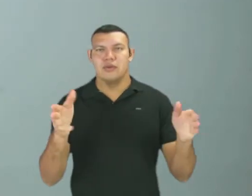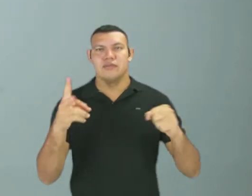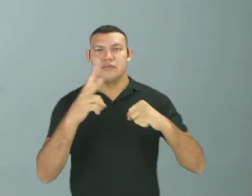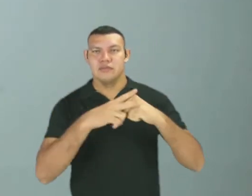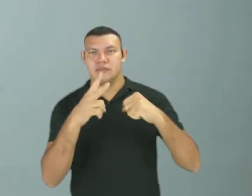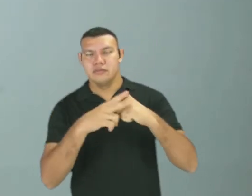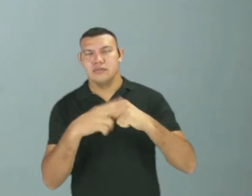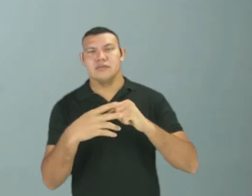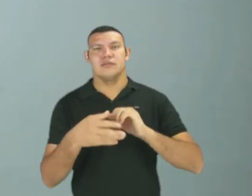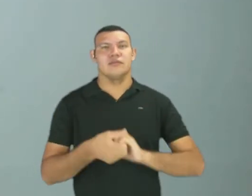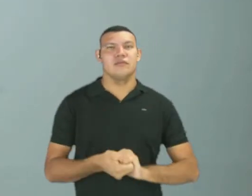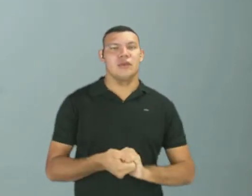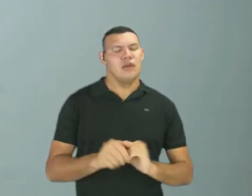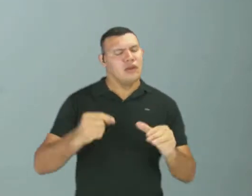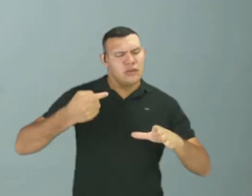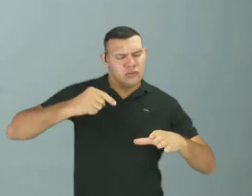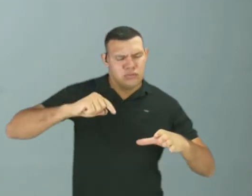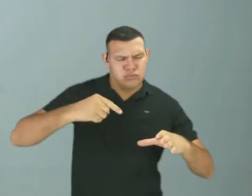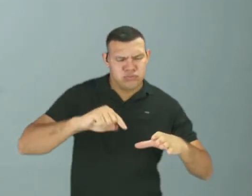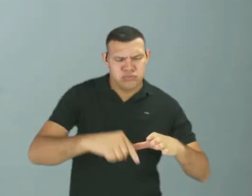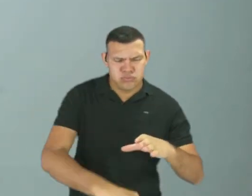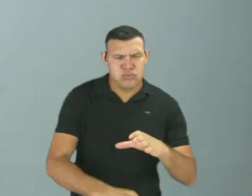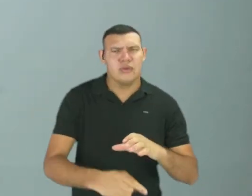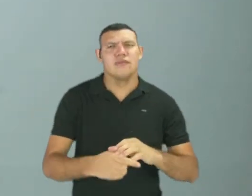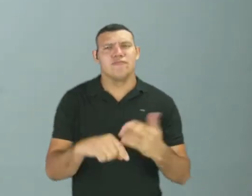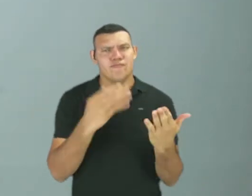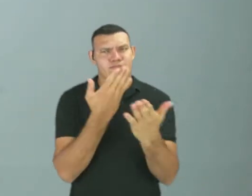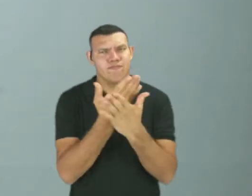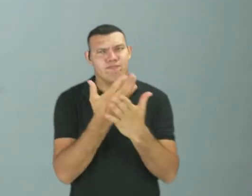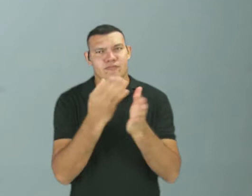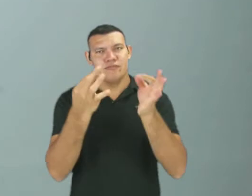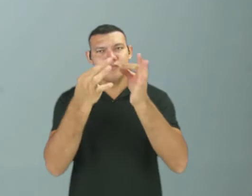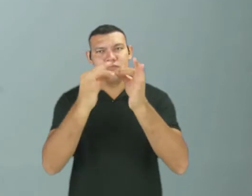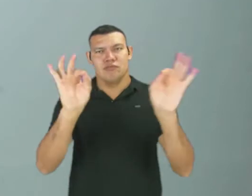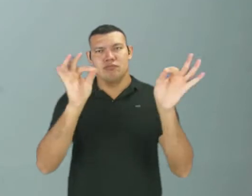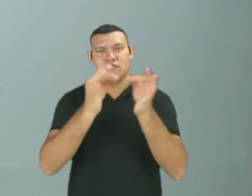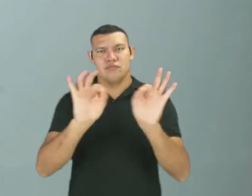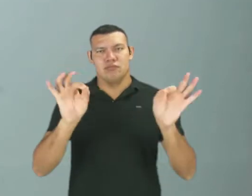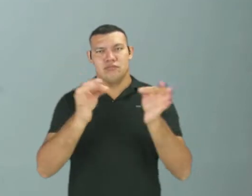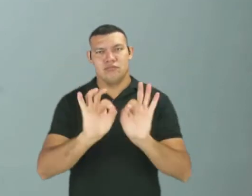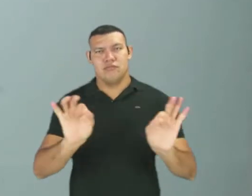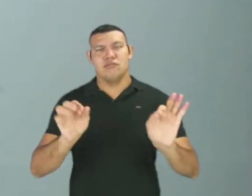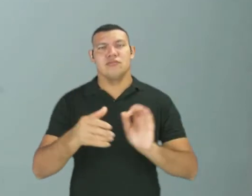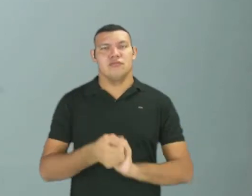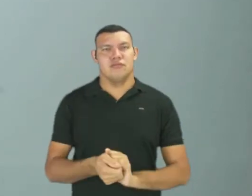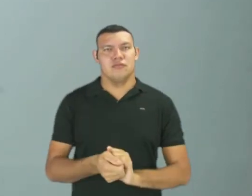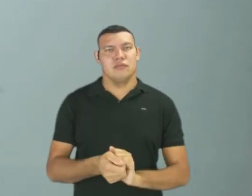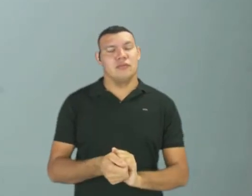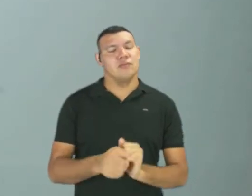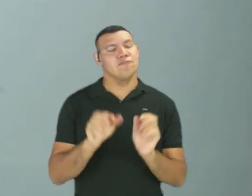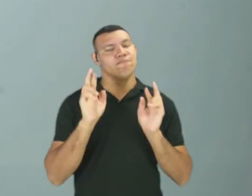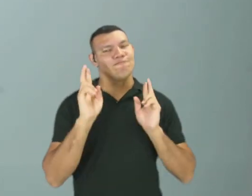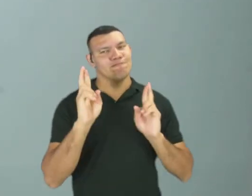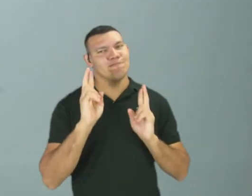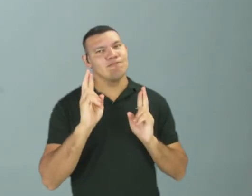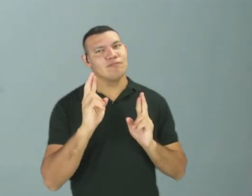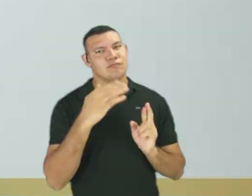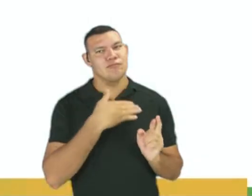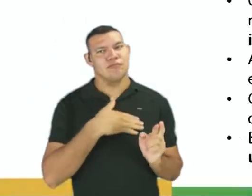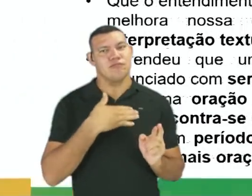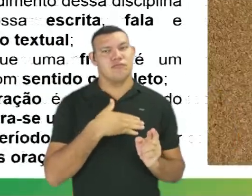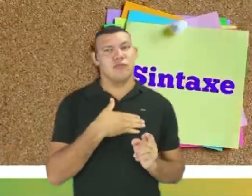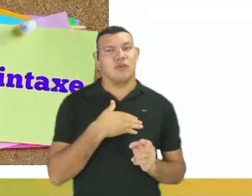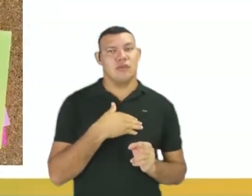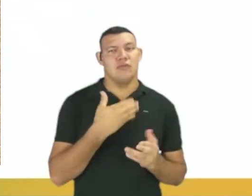entrar mais profundamente na nesse estudo da sintaxe então espero que vocês tenham uma boa aula e vamos